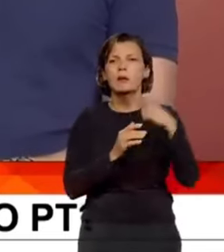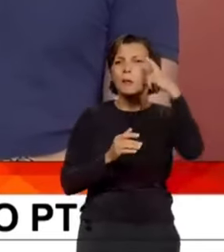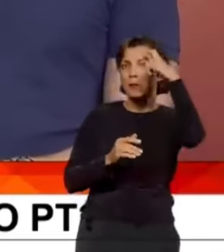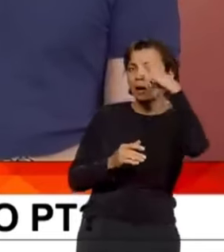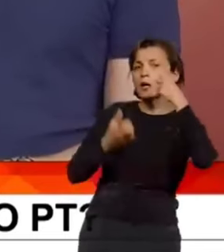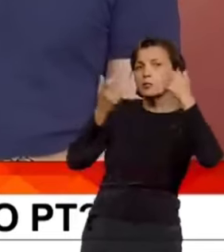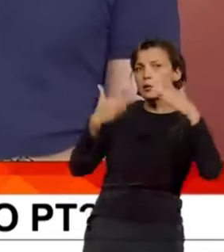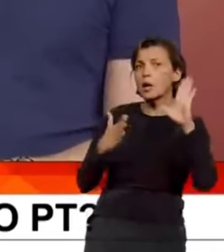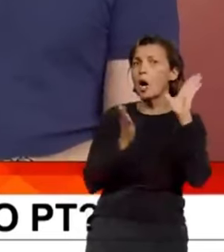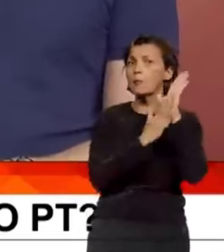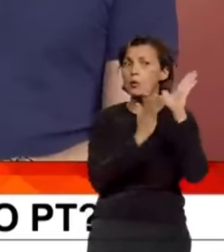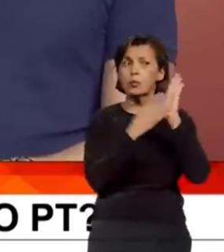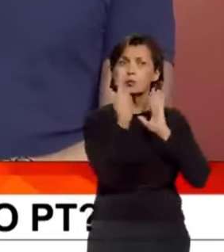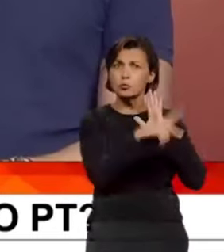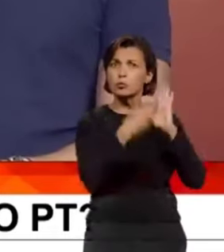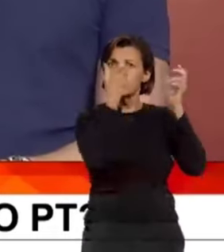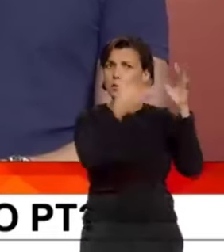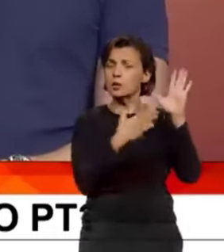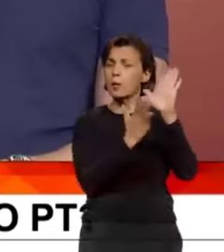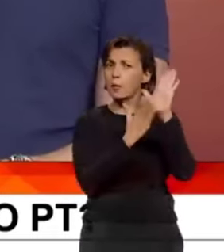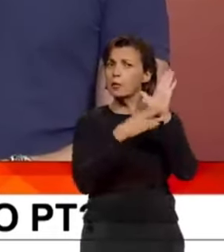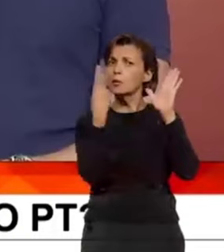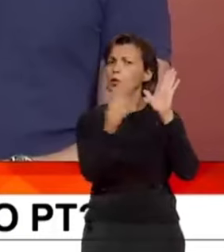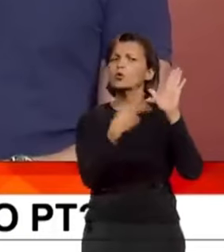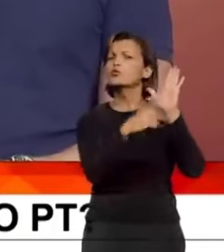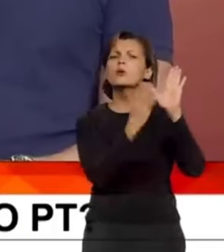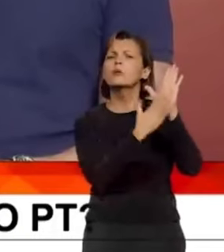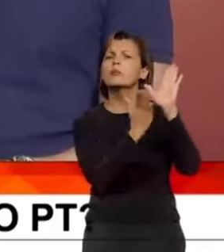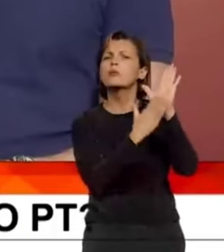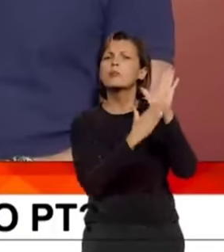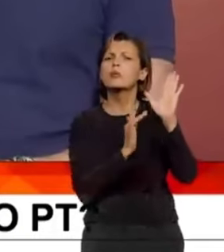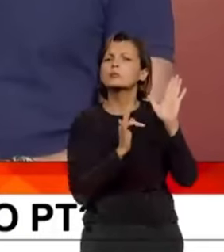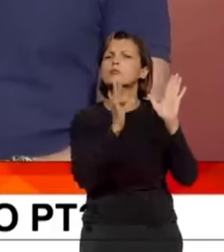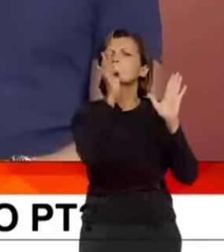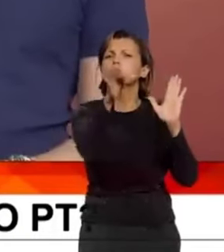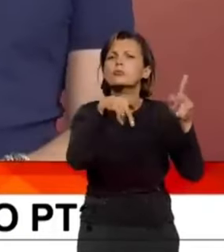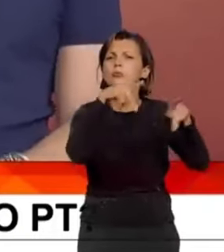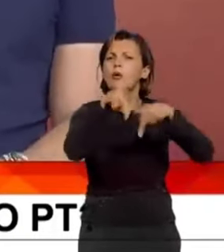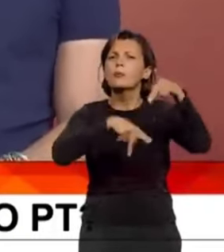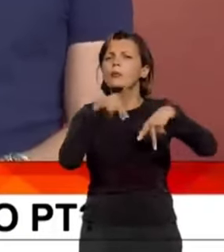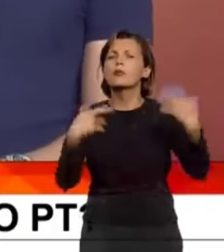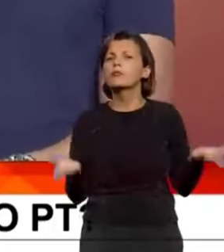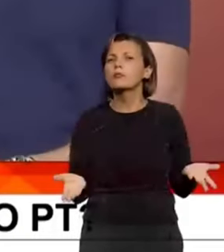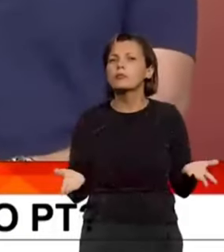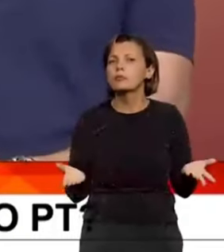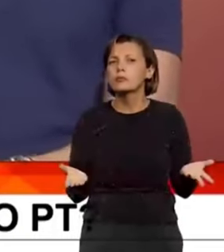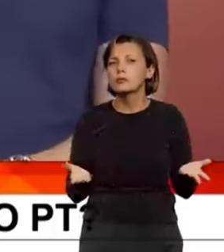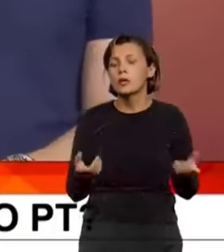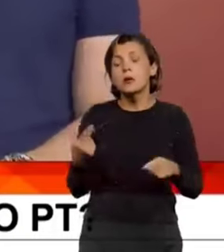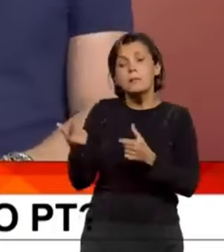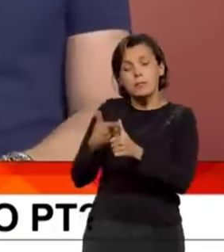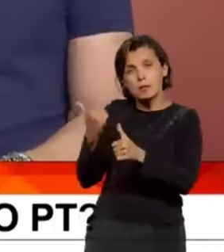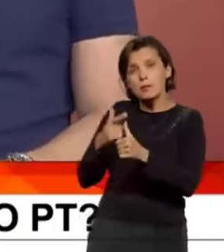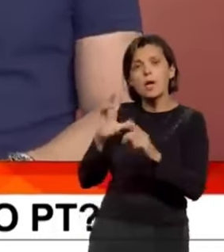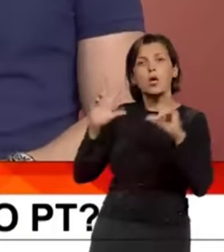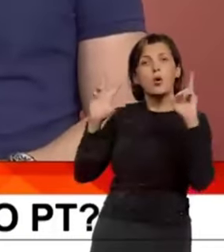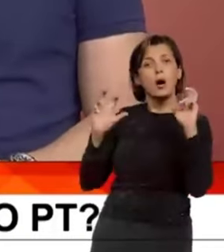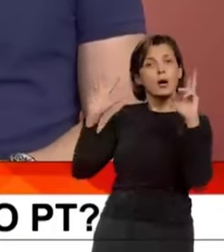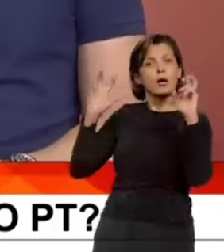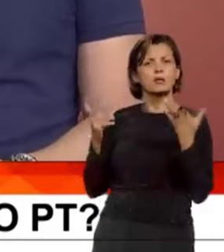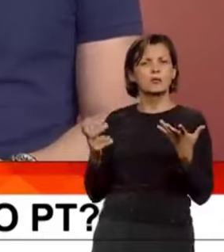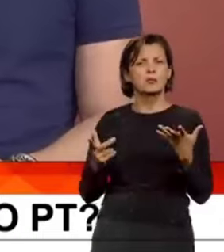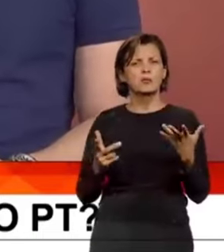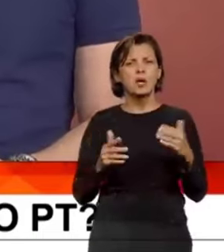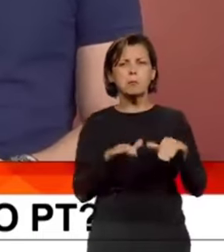já deu água eu podia falar dessas propostas lado agora vou falar qual seria a sua proposta para o povo brasileiro é o primeiro a se tratava a criança